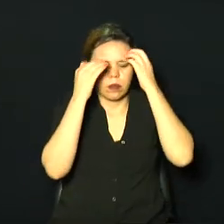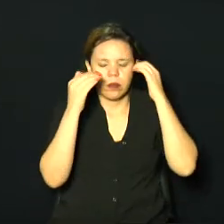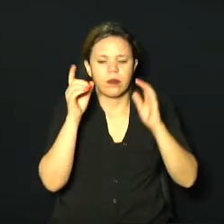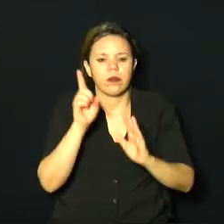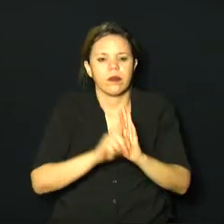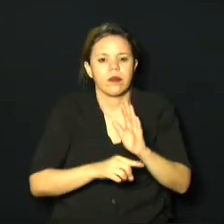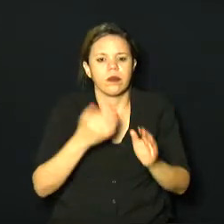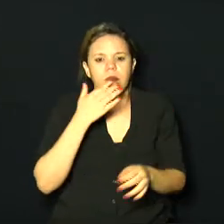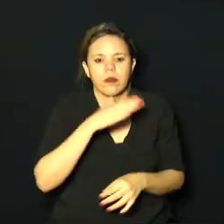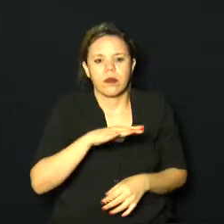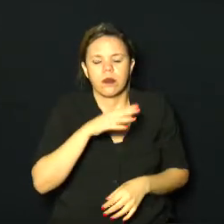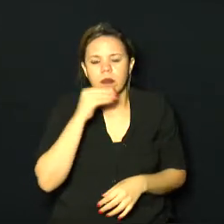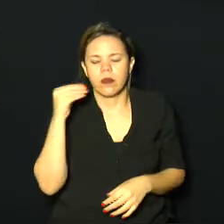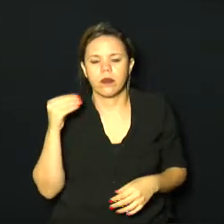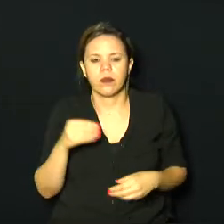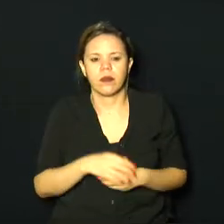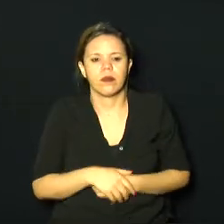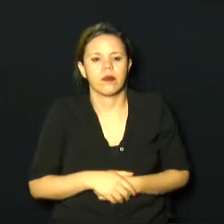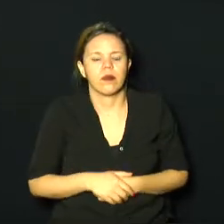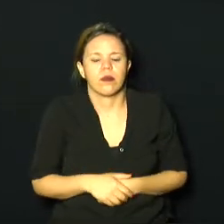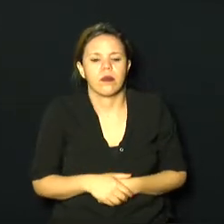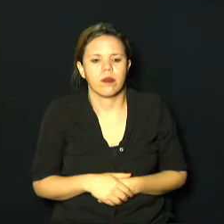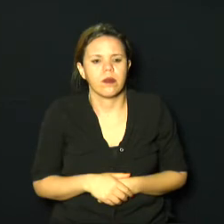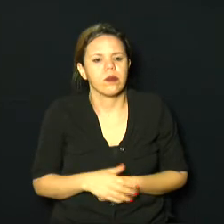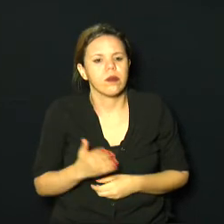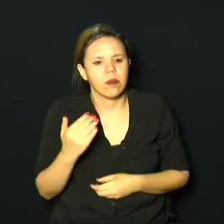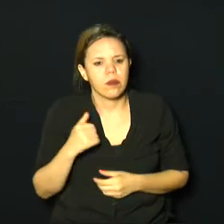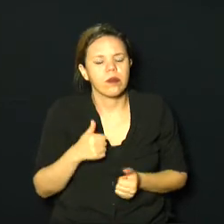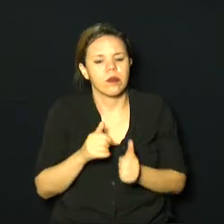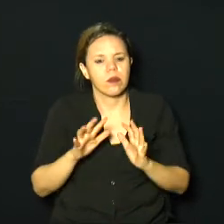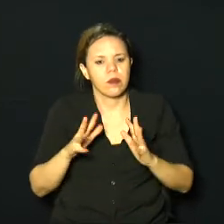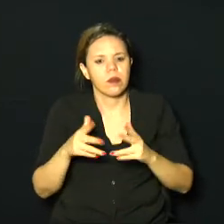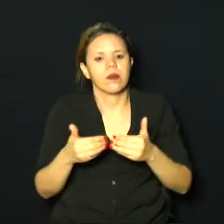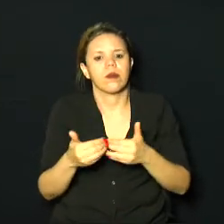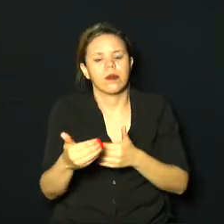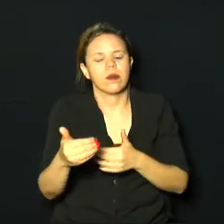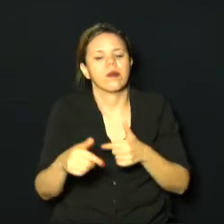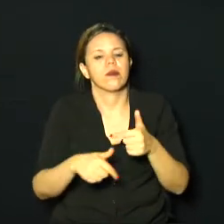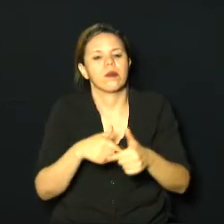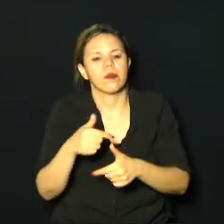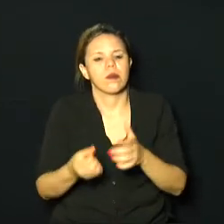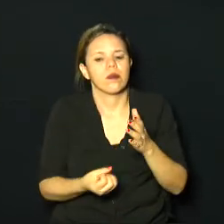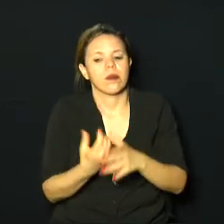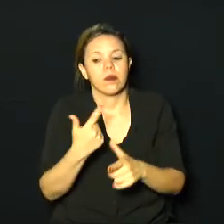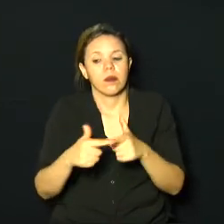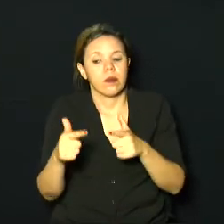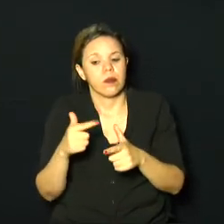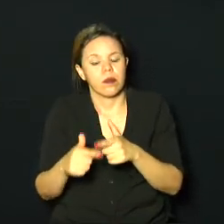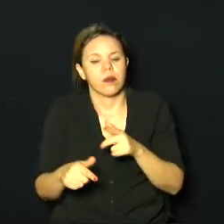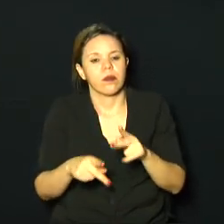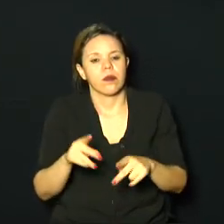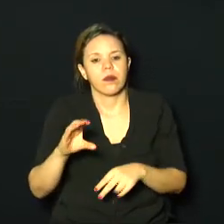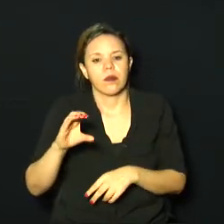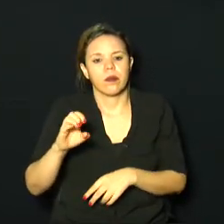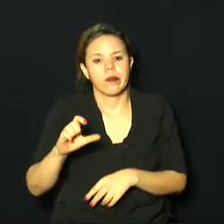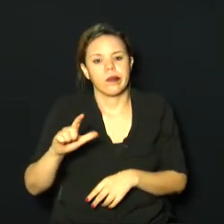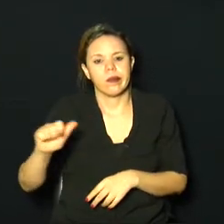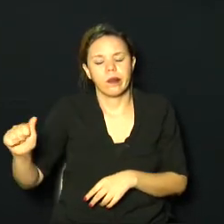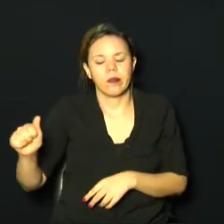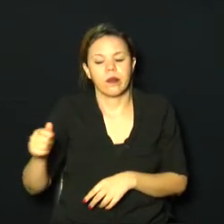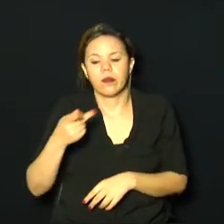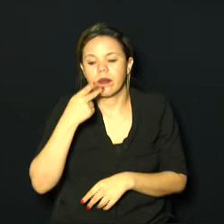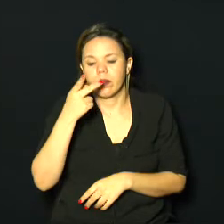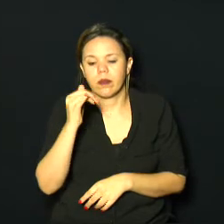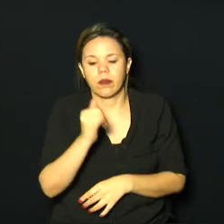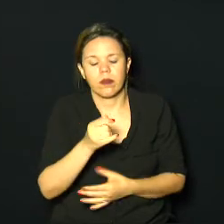direitos das crianças e dos adolescentes, entende que diante de todo esse cenário A moradora Célia até falou, eu anotei